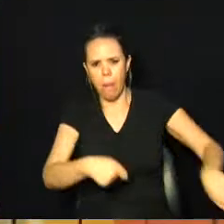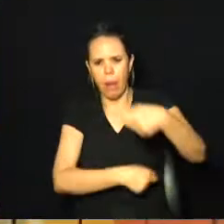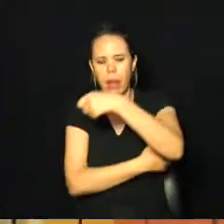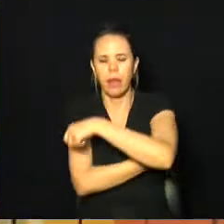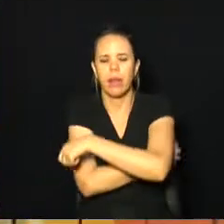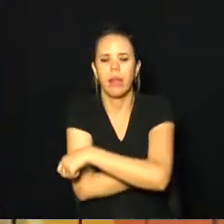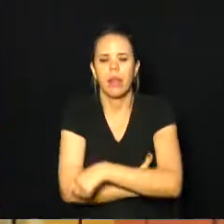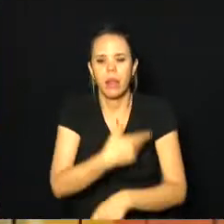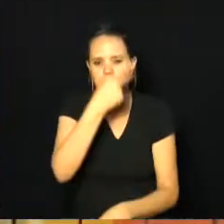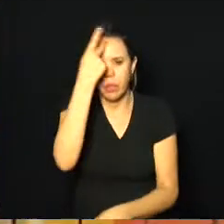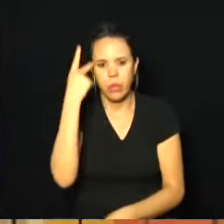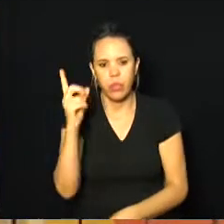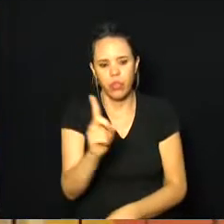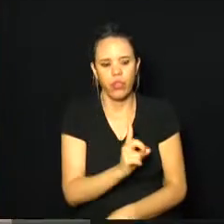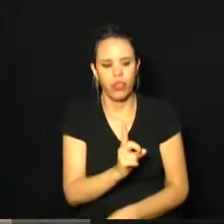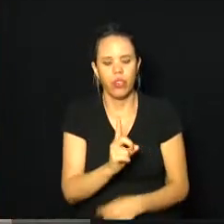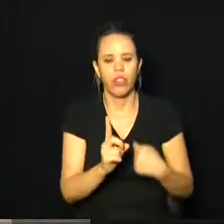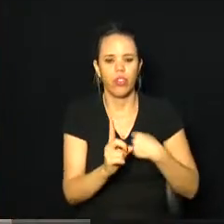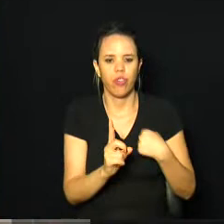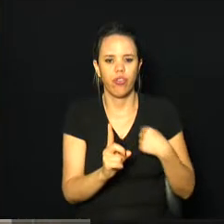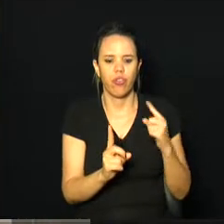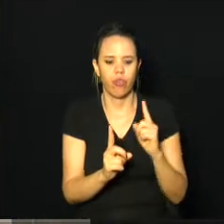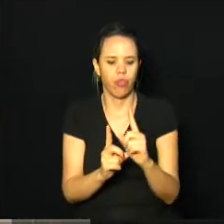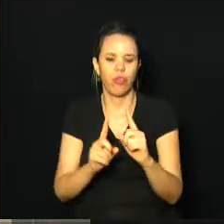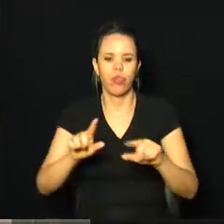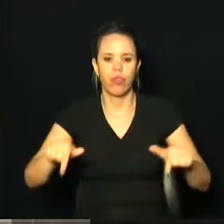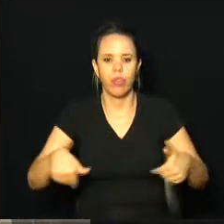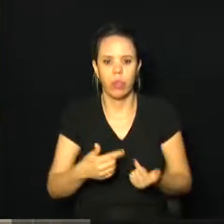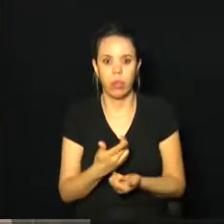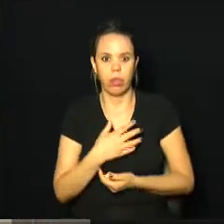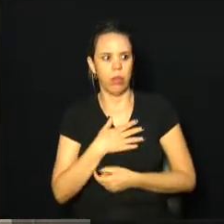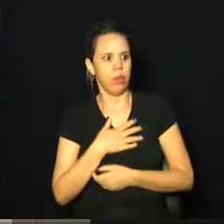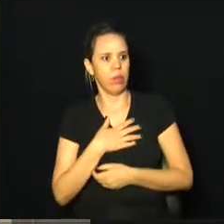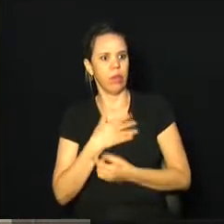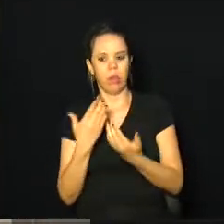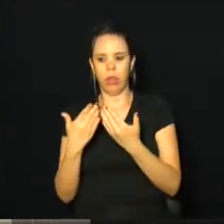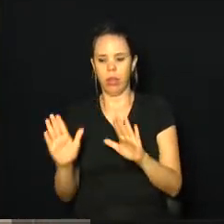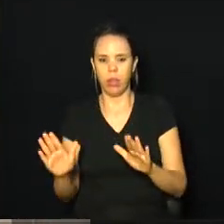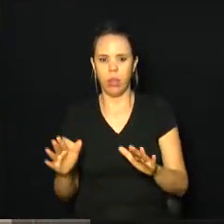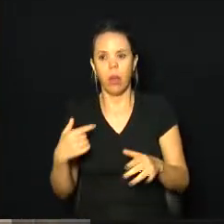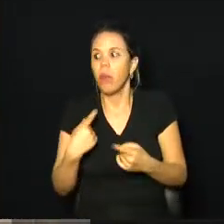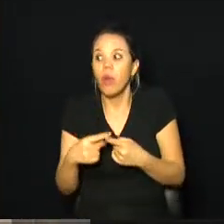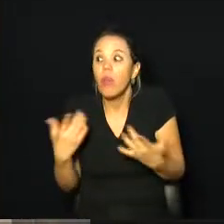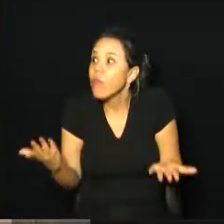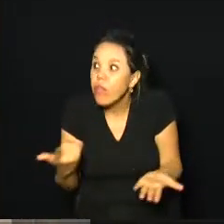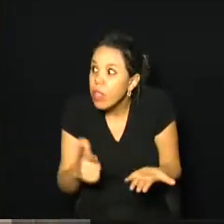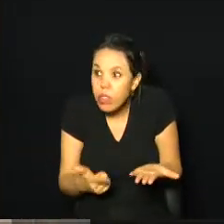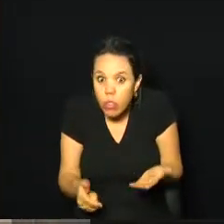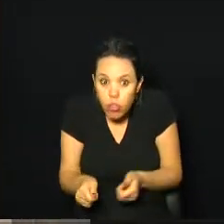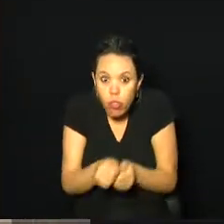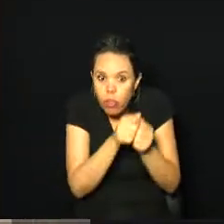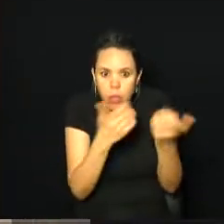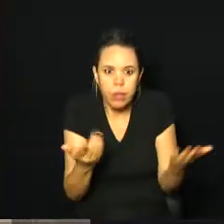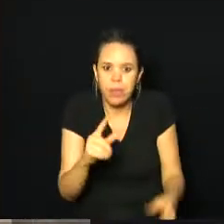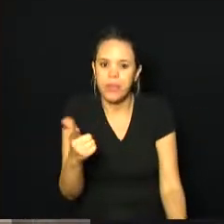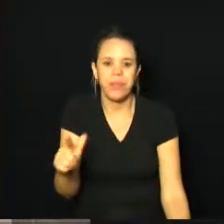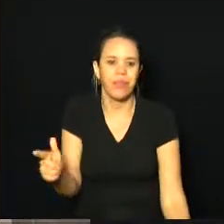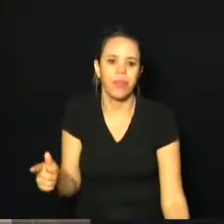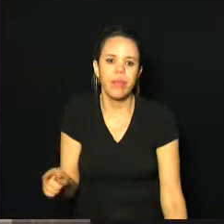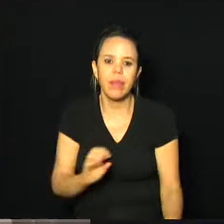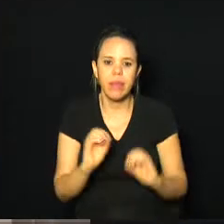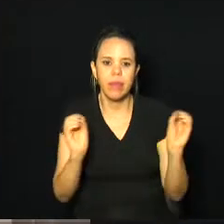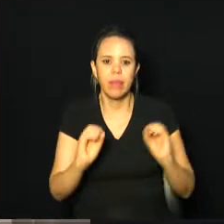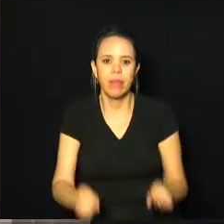caras, quando eu chegava nas quadras, os caras desmontavam a rede. Aí eu falei, ué, não vai ter o vôlei hoje? Aí ele falou, não, hoje não vai ter